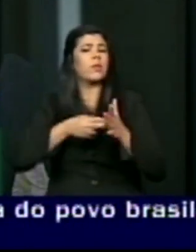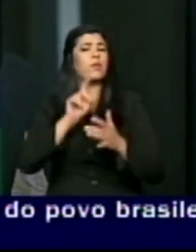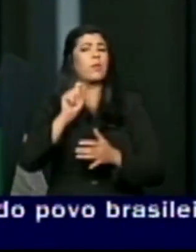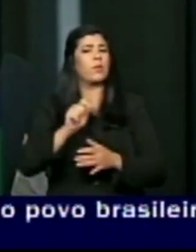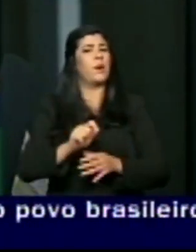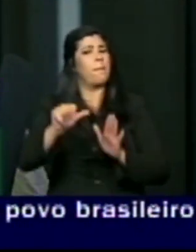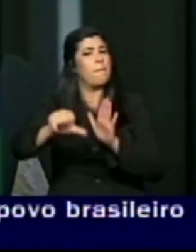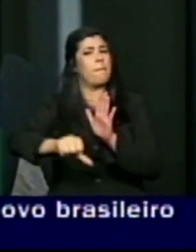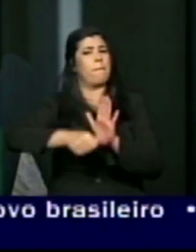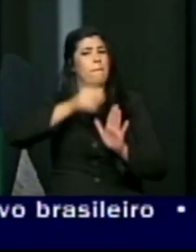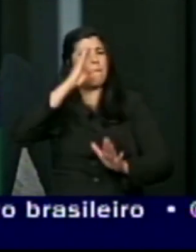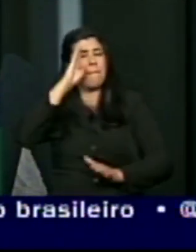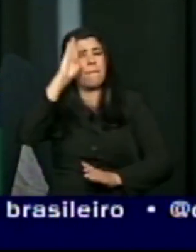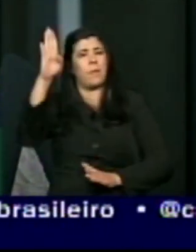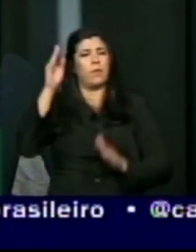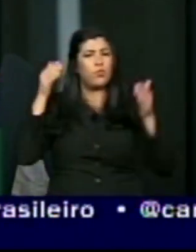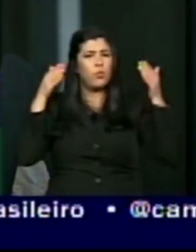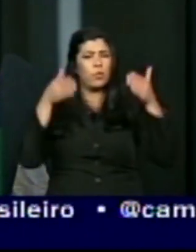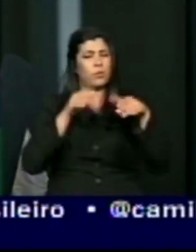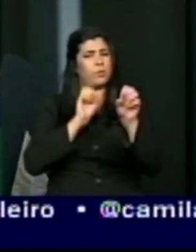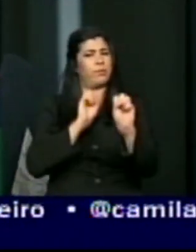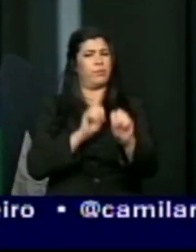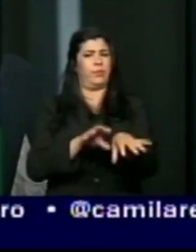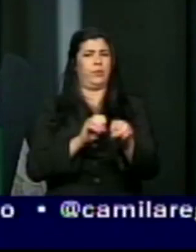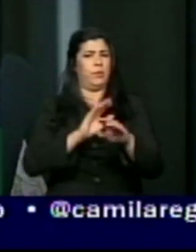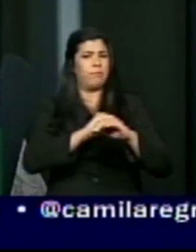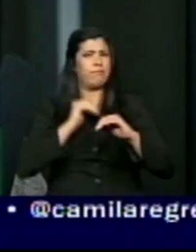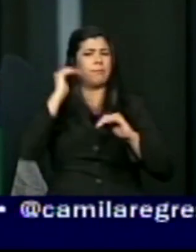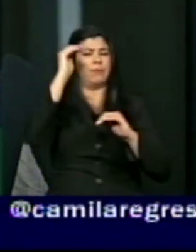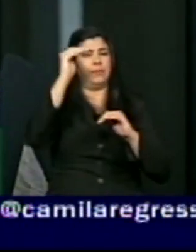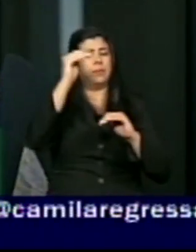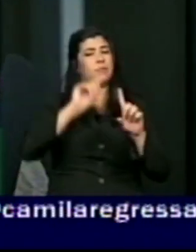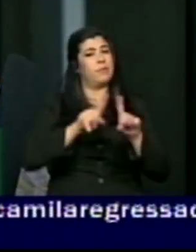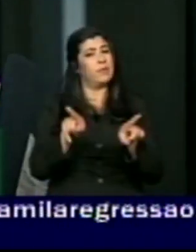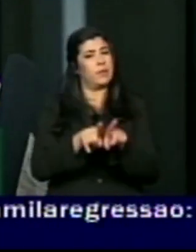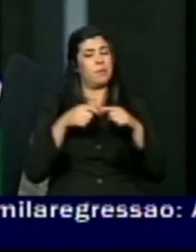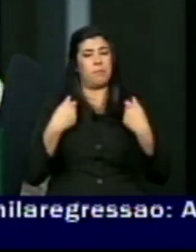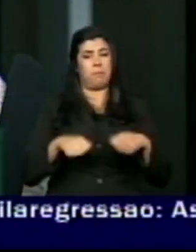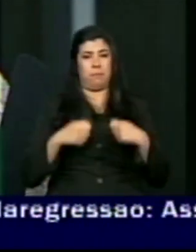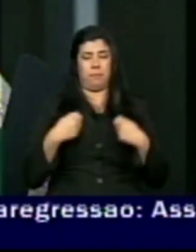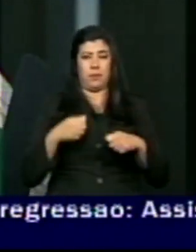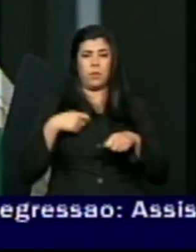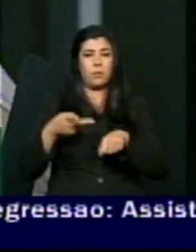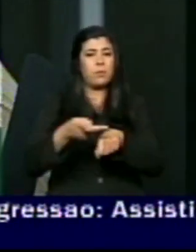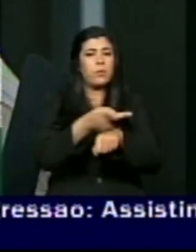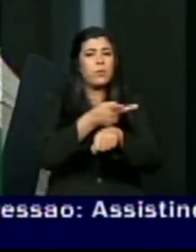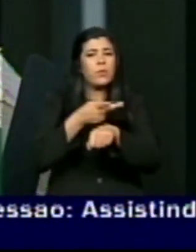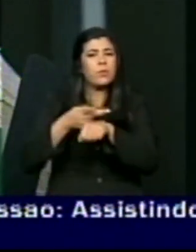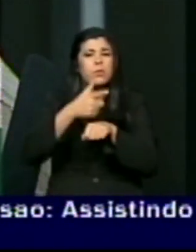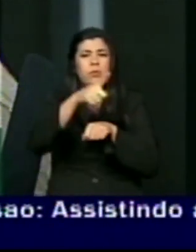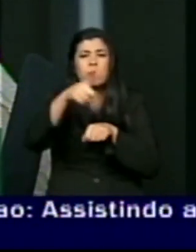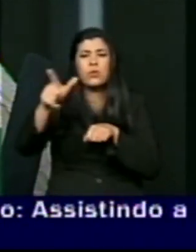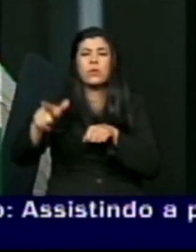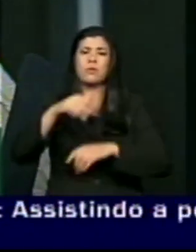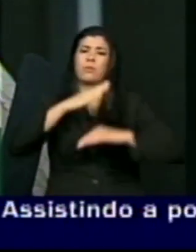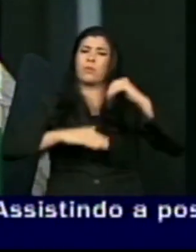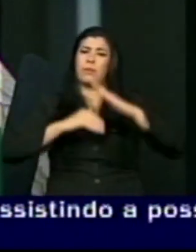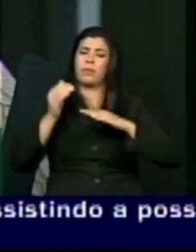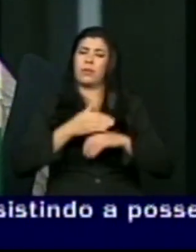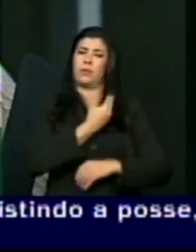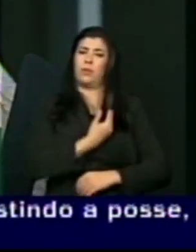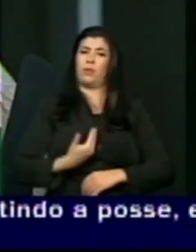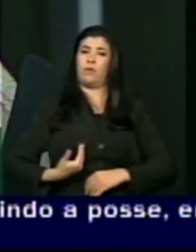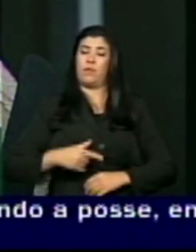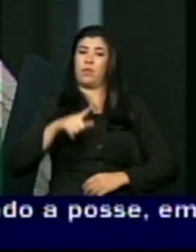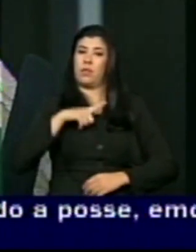prioridade das prioridades mas também que devemos buscar em todas as ações do governo um